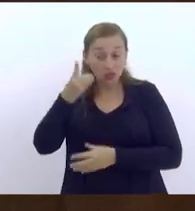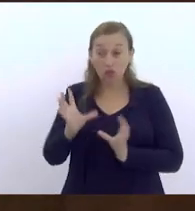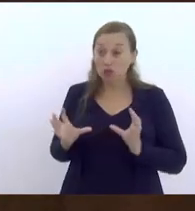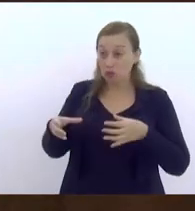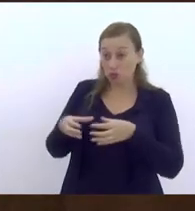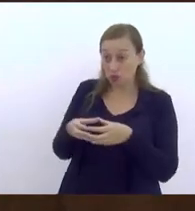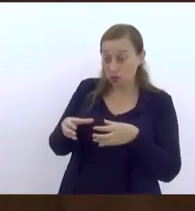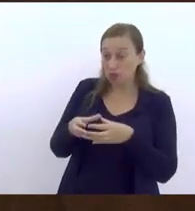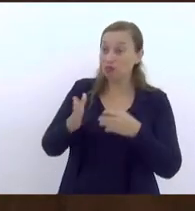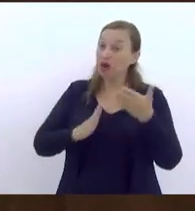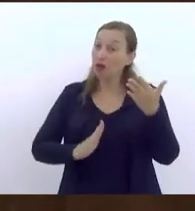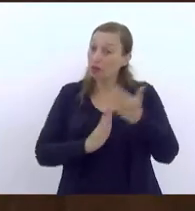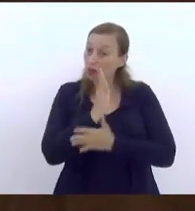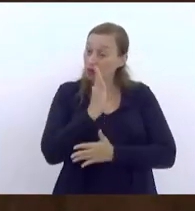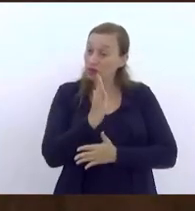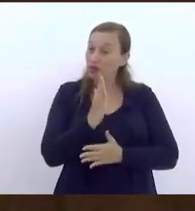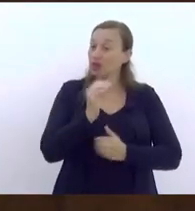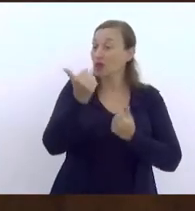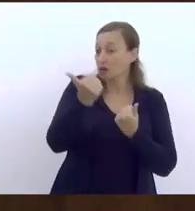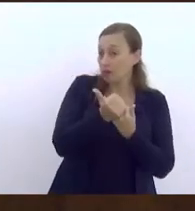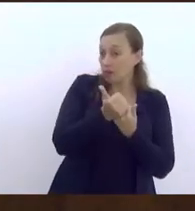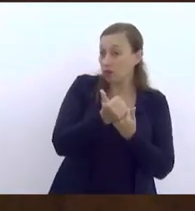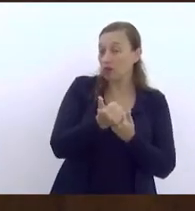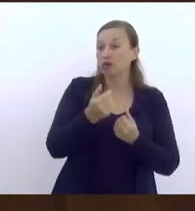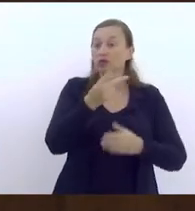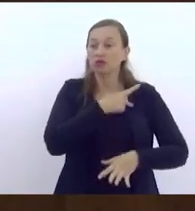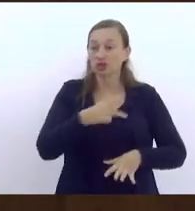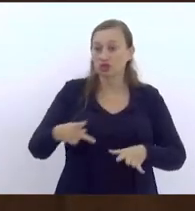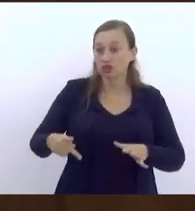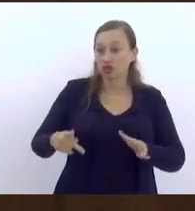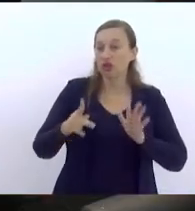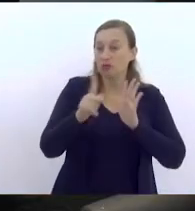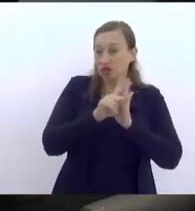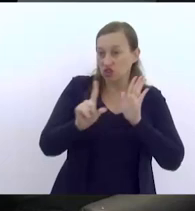pela aprovação e apoio ao nosso projeto de lei.